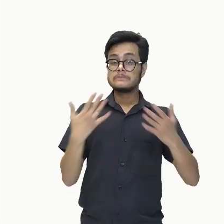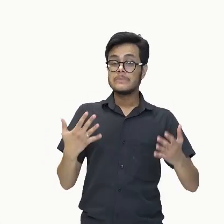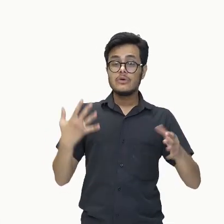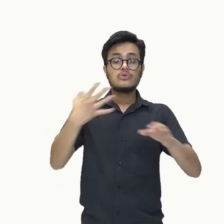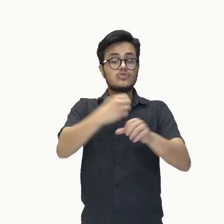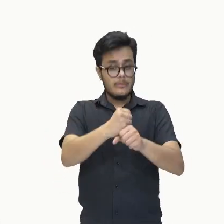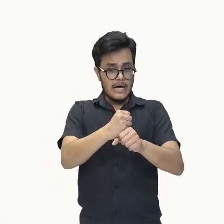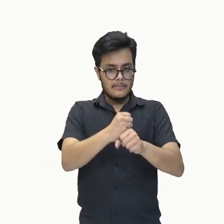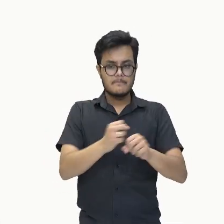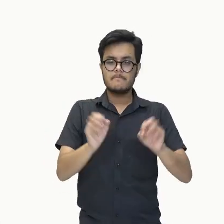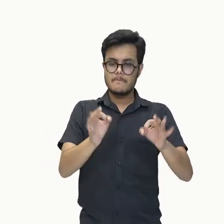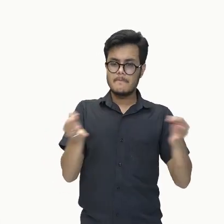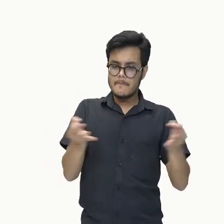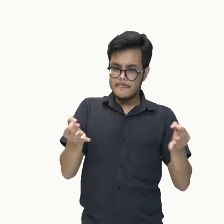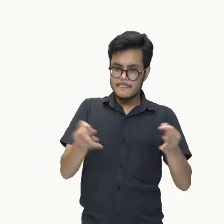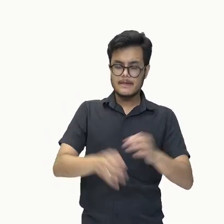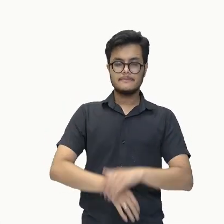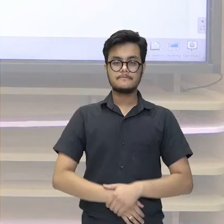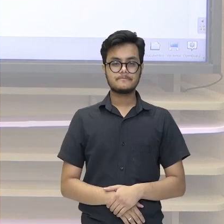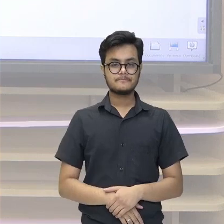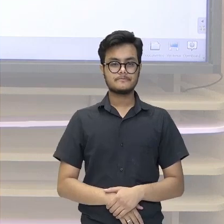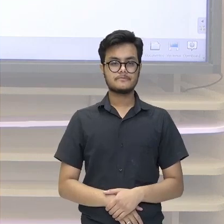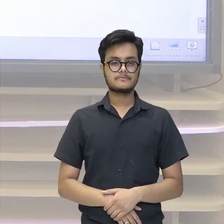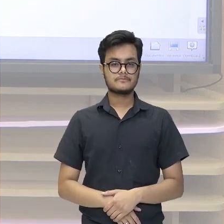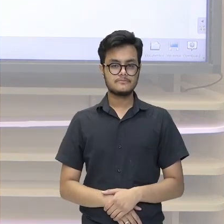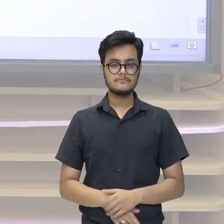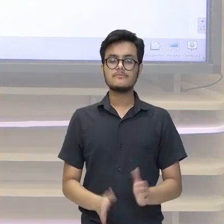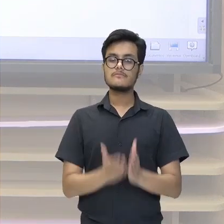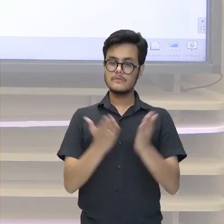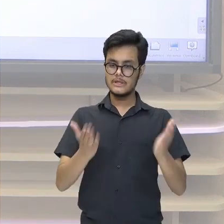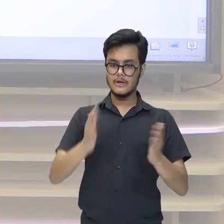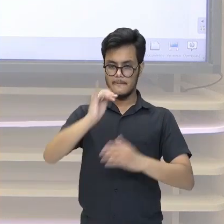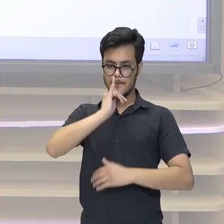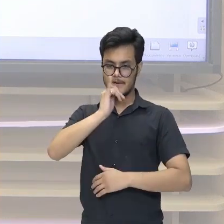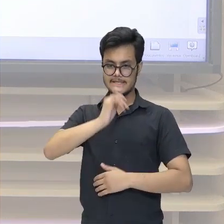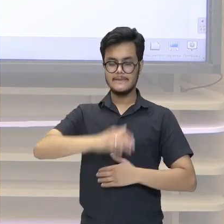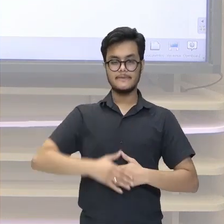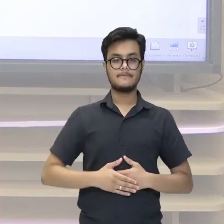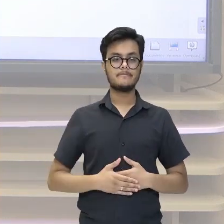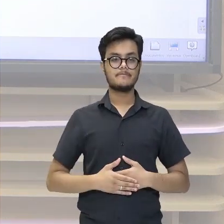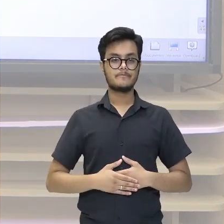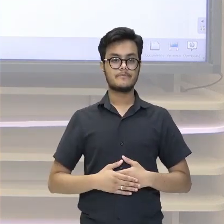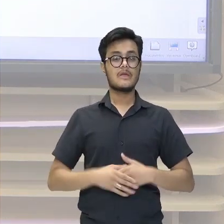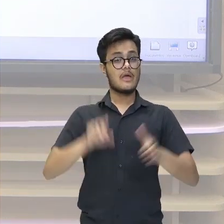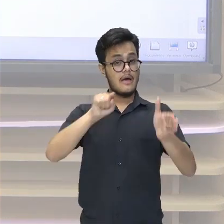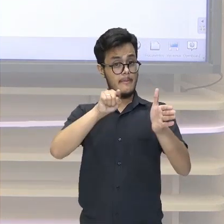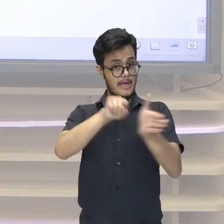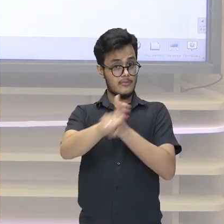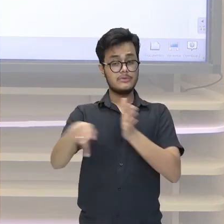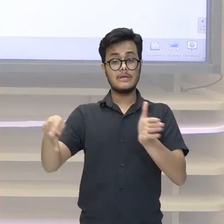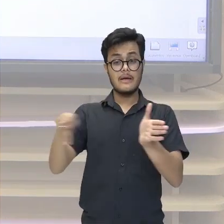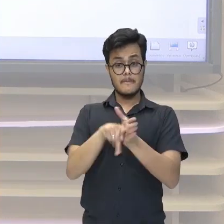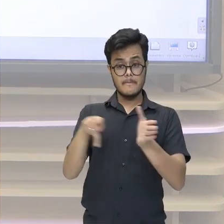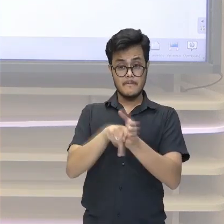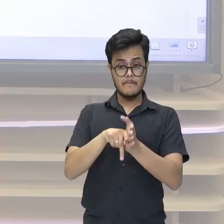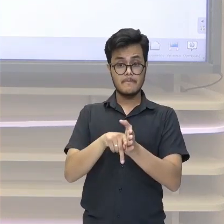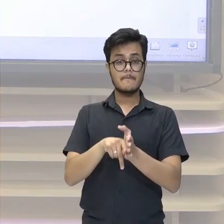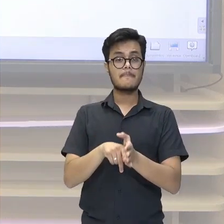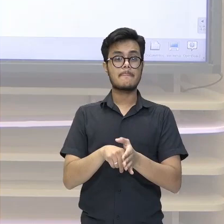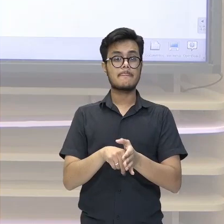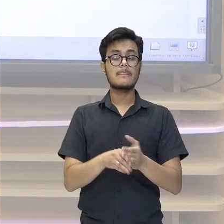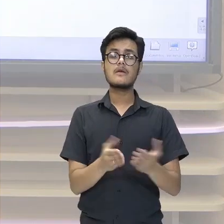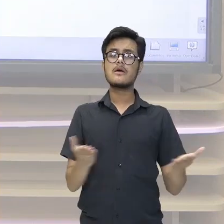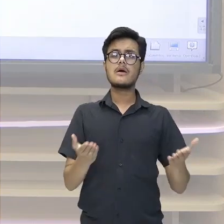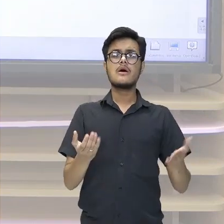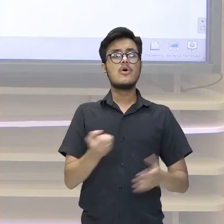aqui, que neste caso, o comando da questão pede para que a gente trabalhe